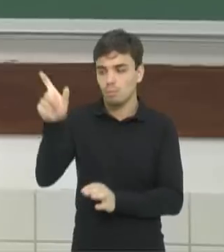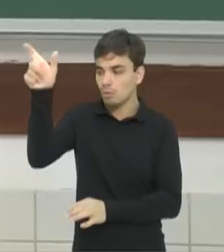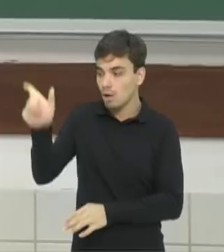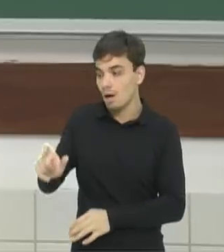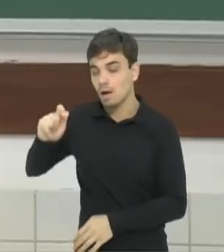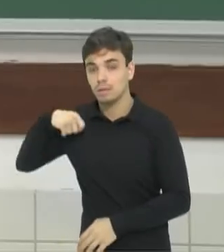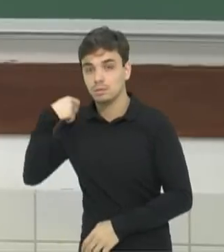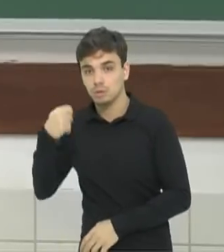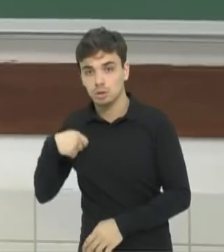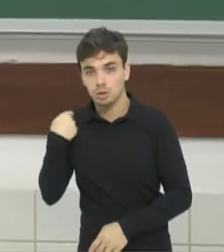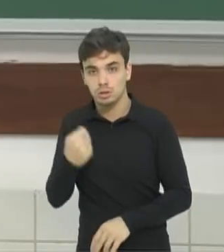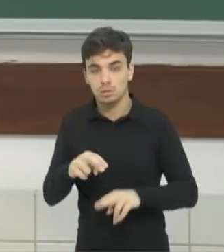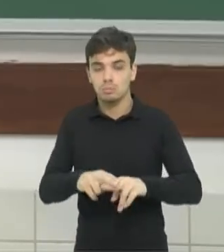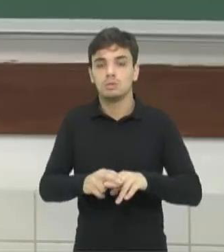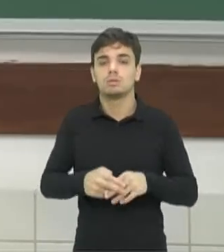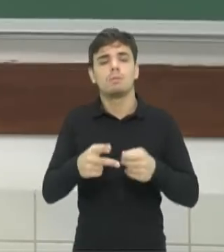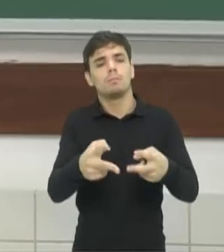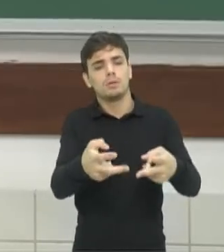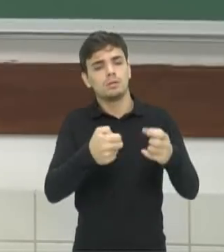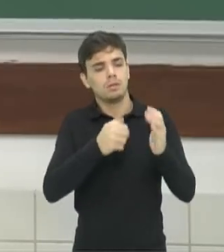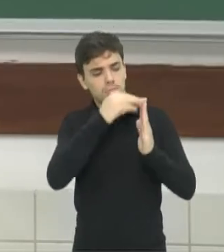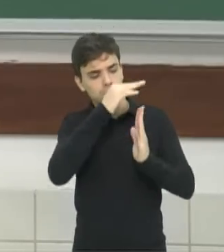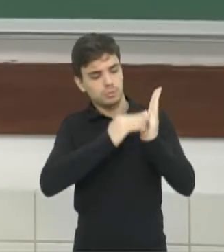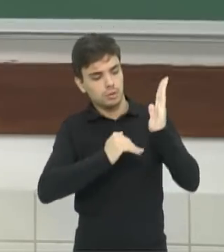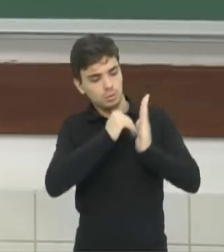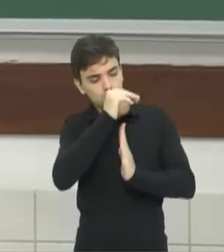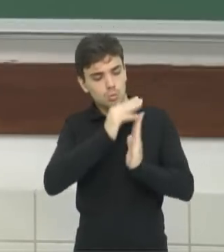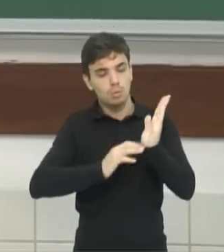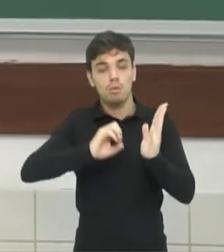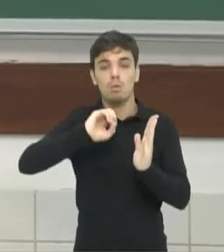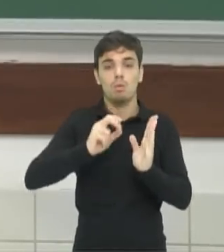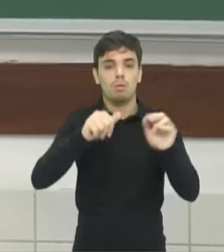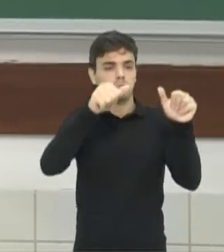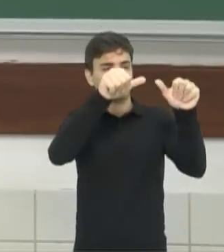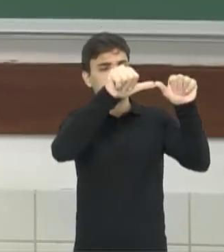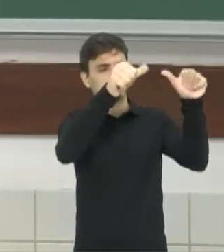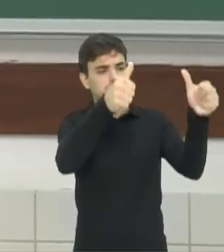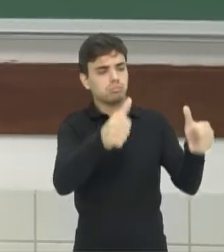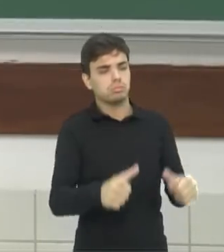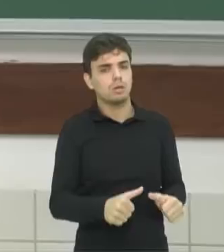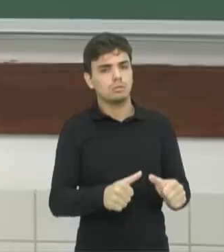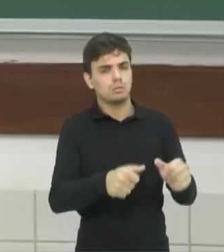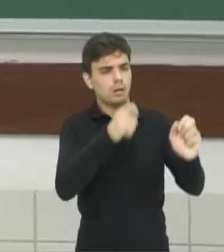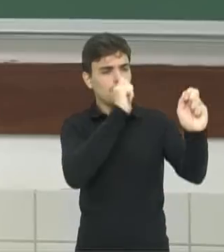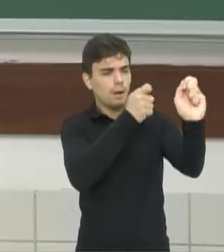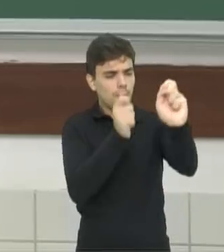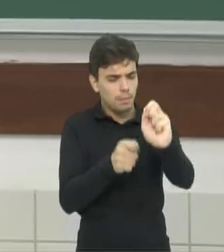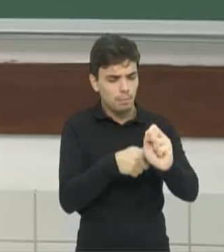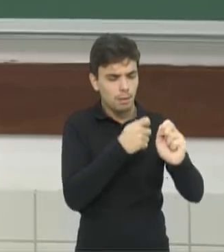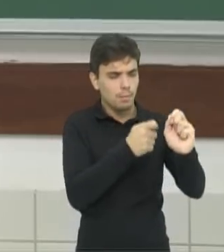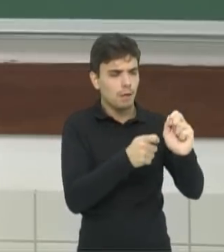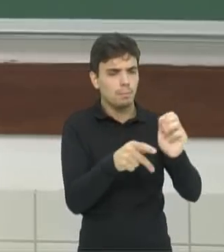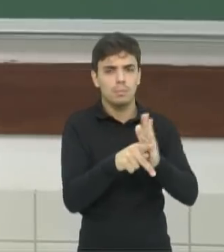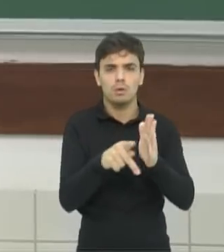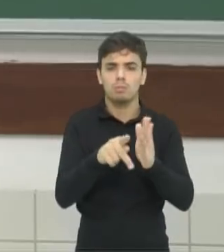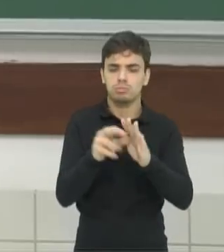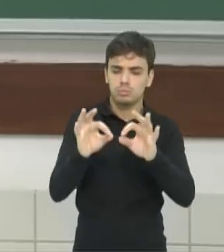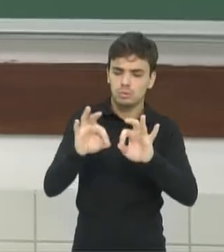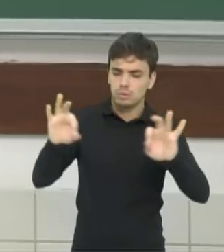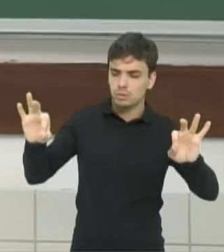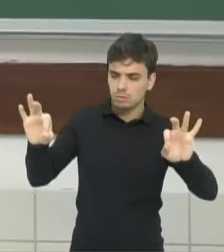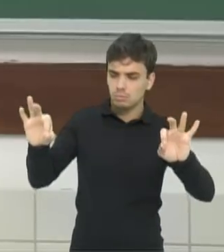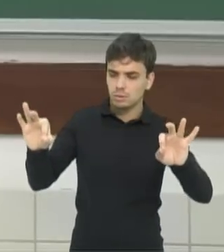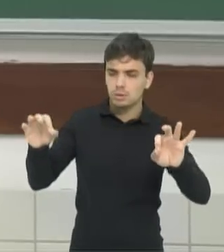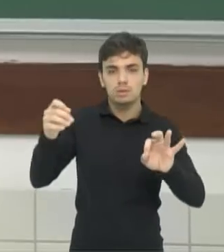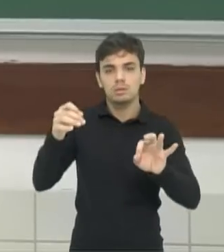às vezes observar nas pinturas ou nas esculturas essa simplicidade nos gestos e principalmente na expressão que o